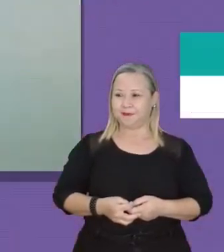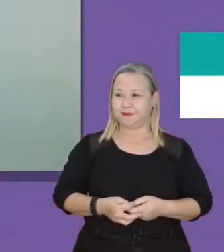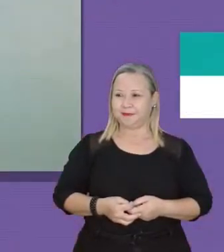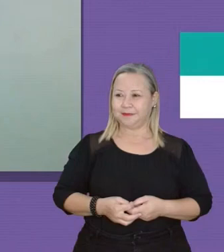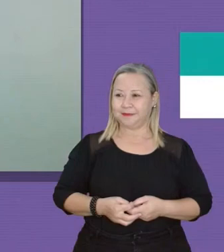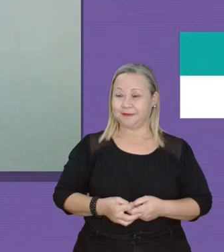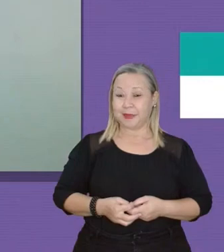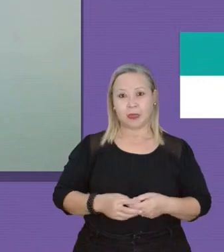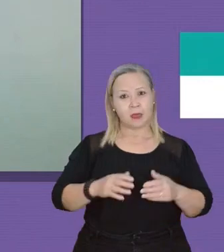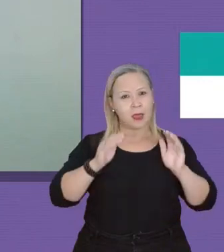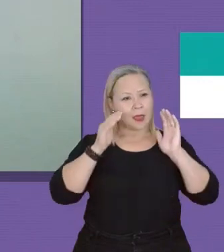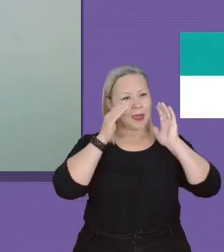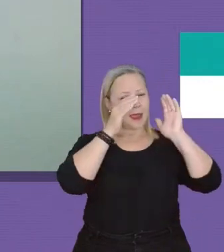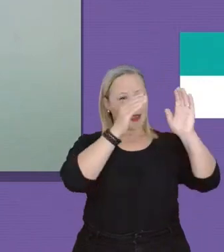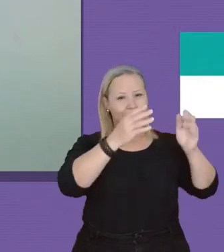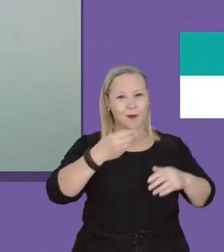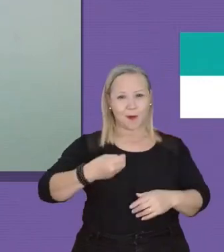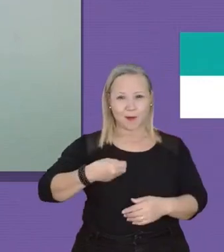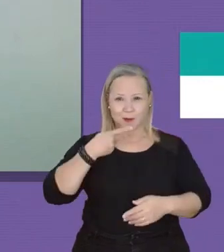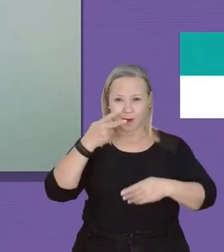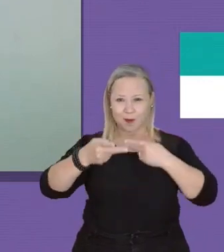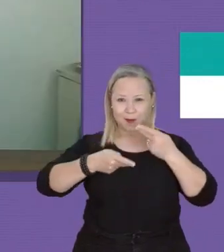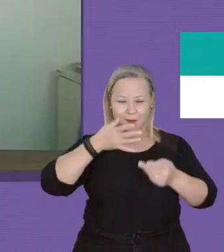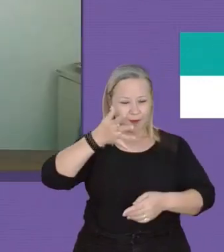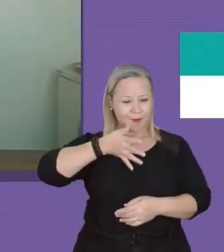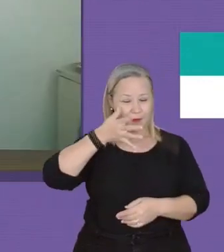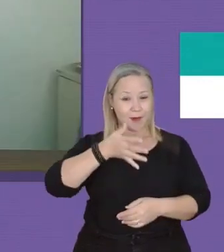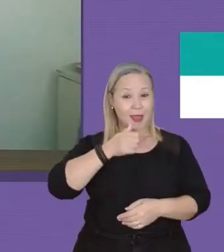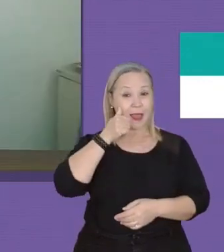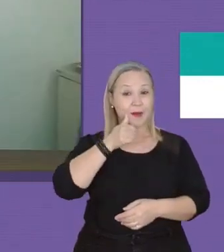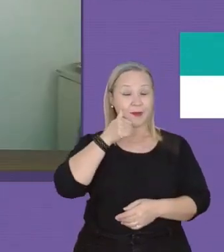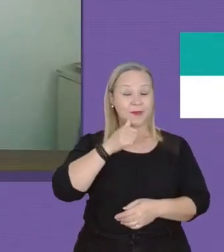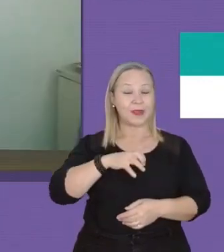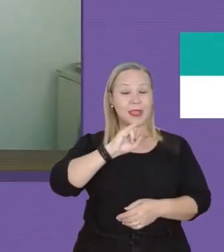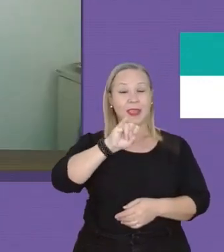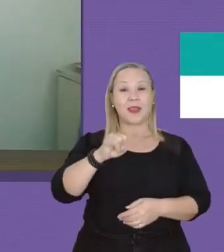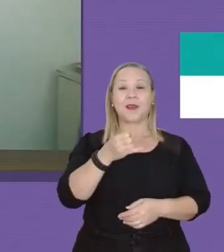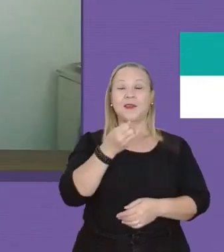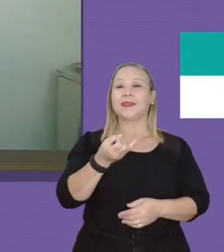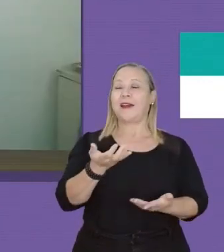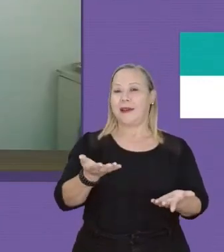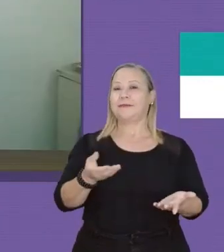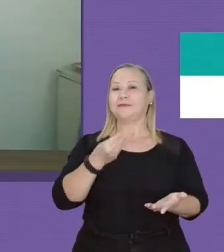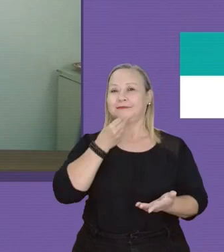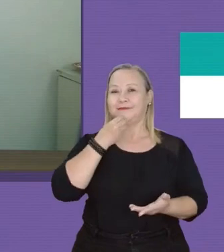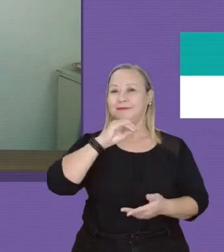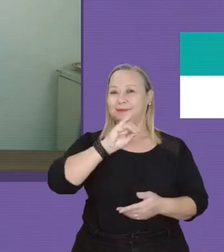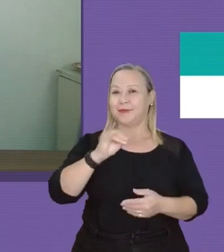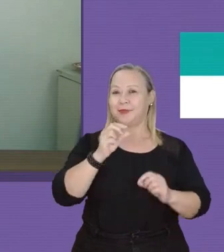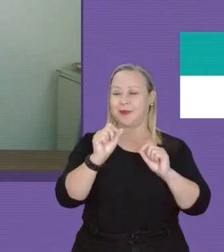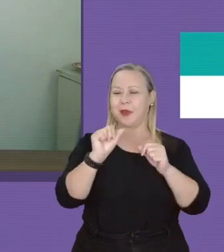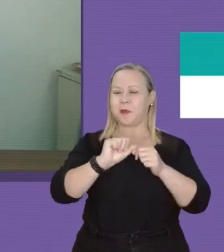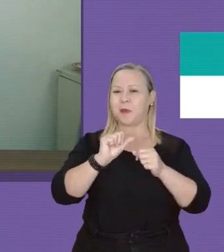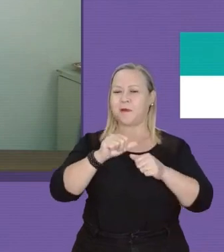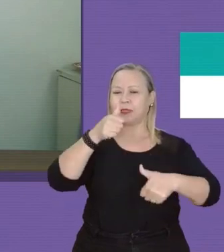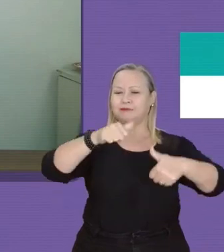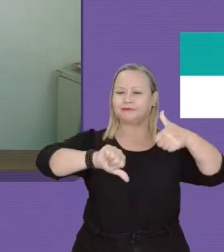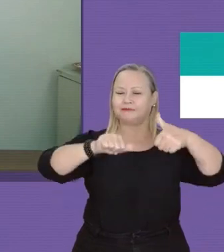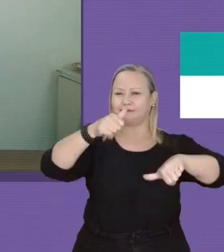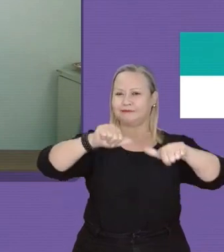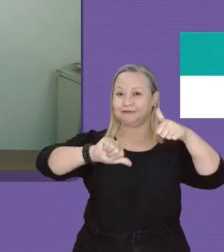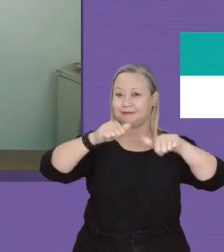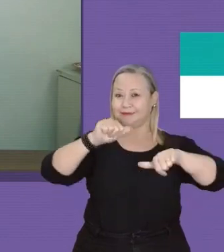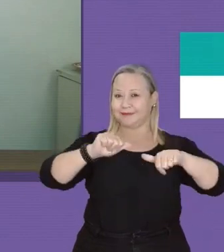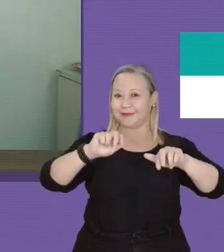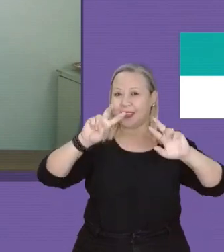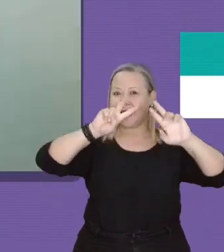É uma honra estar falando aqui para as mulheres. Vou aproveitar a oportunidade para fazer um balanço sobre o que